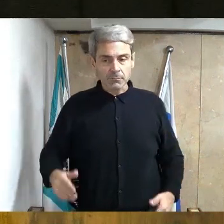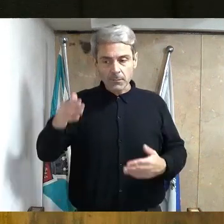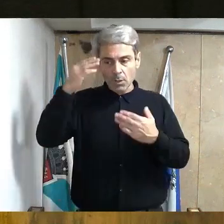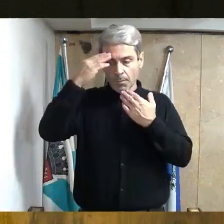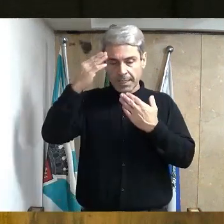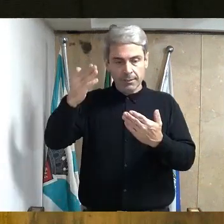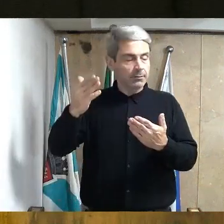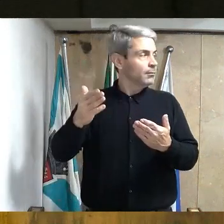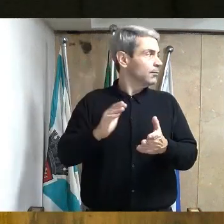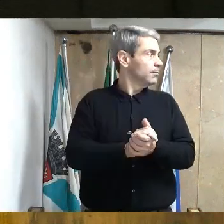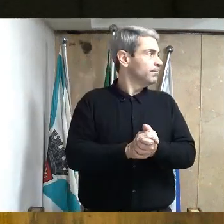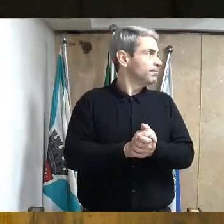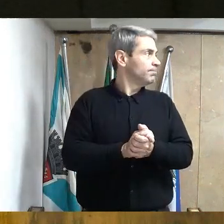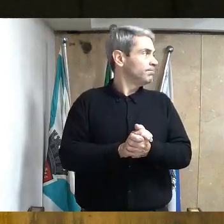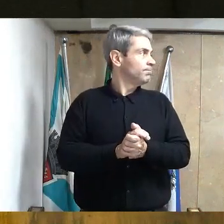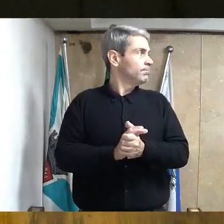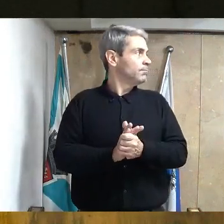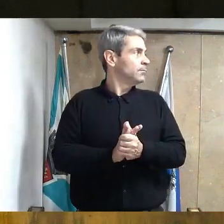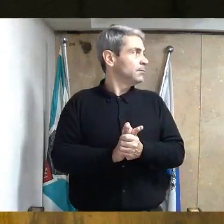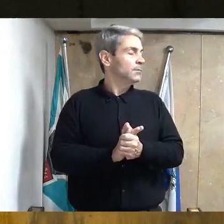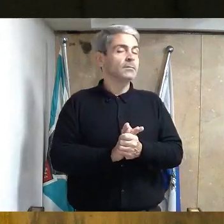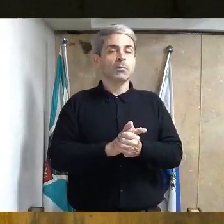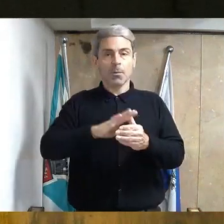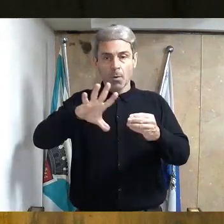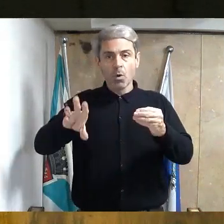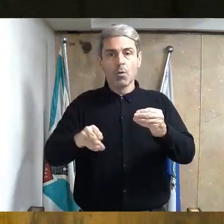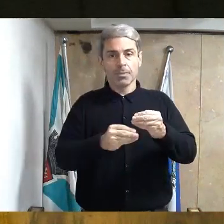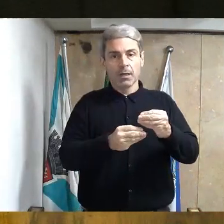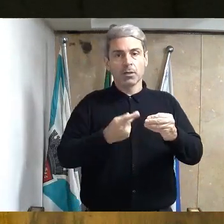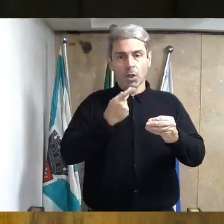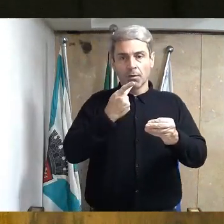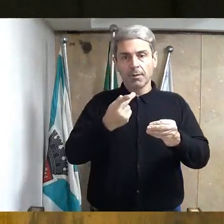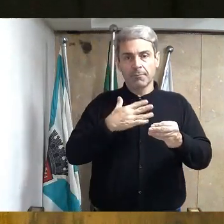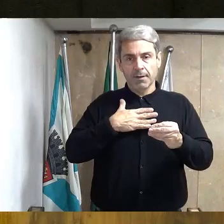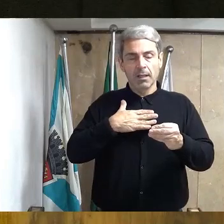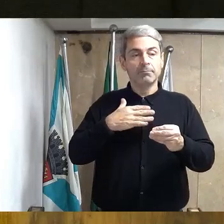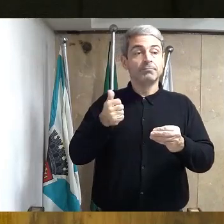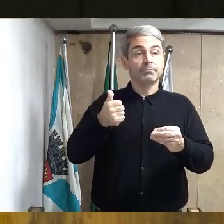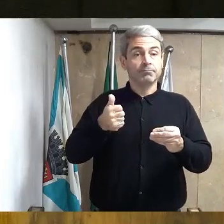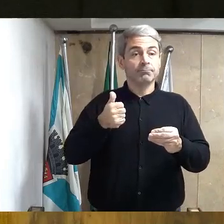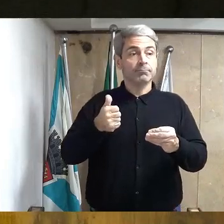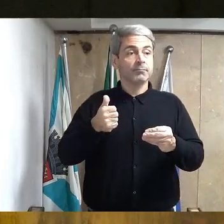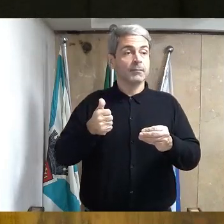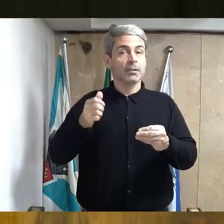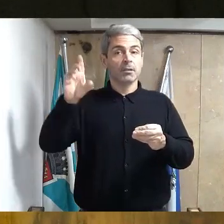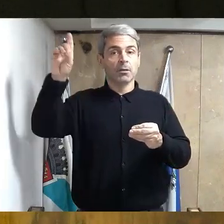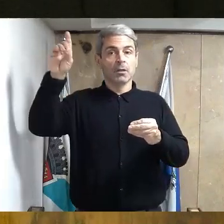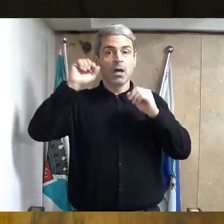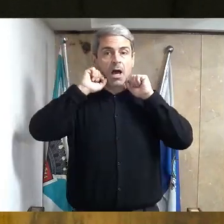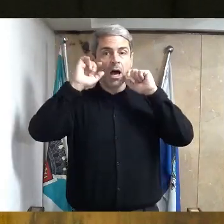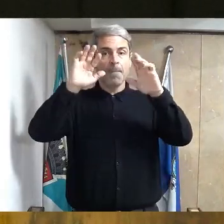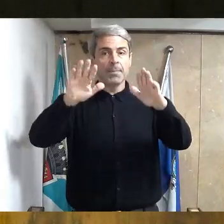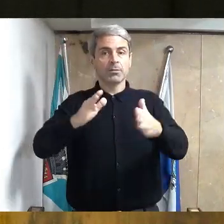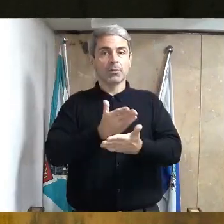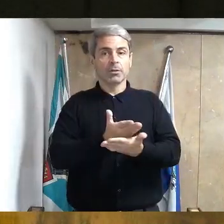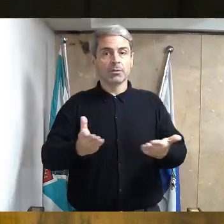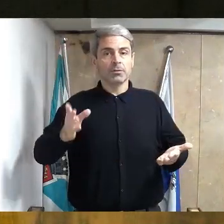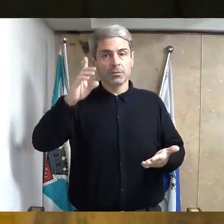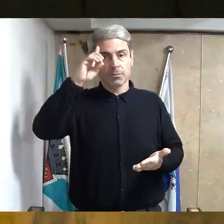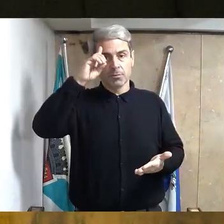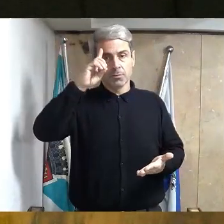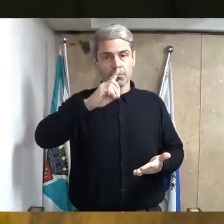Obrigado por corroborar com o nosso discurso e que o Papai do Céu abençoe ao dia de todos